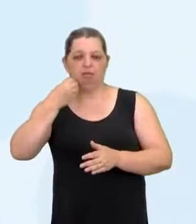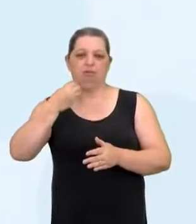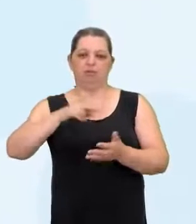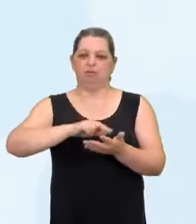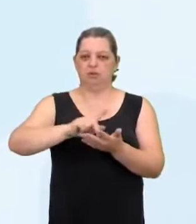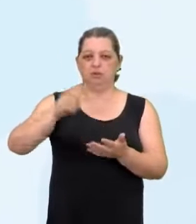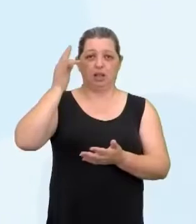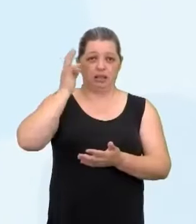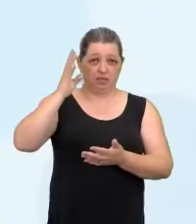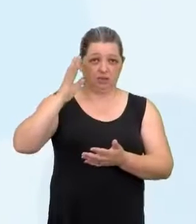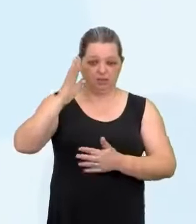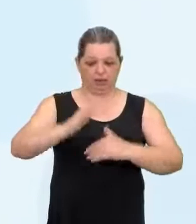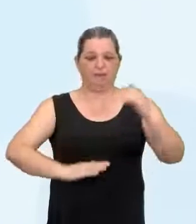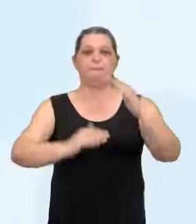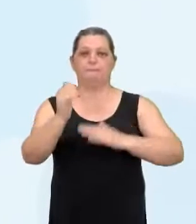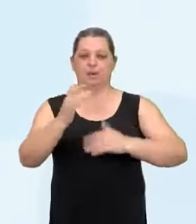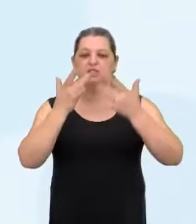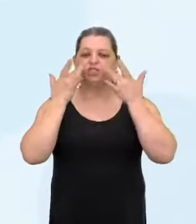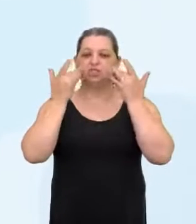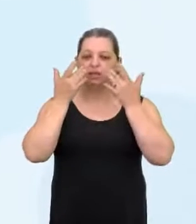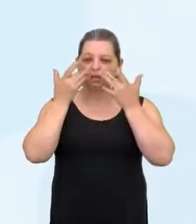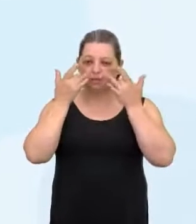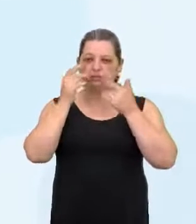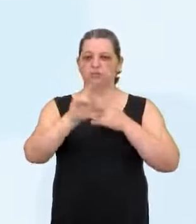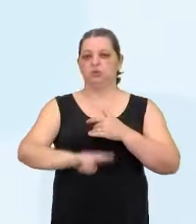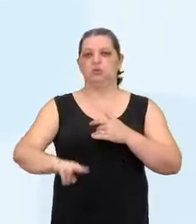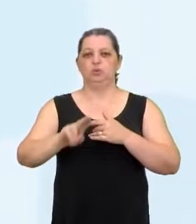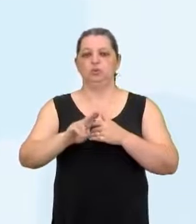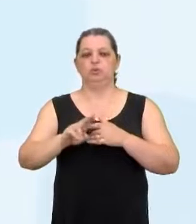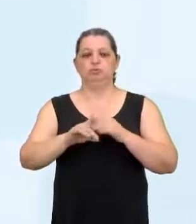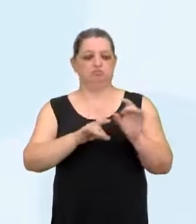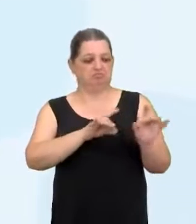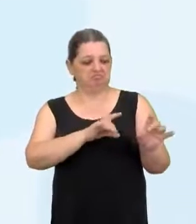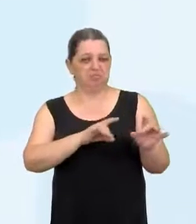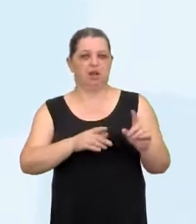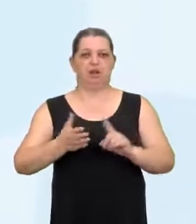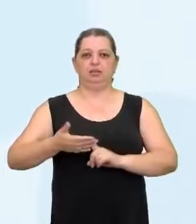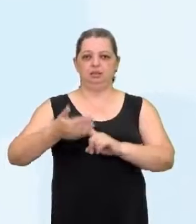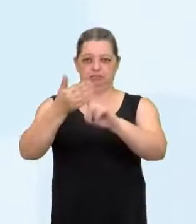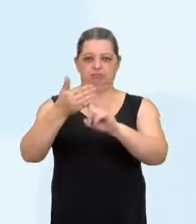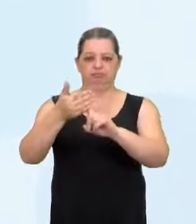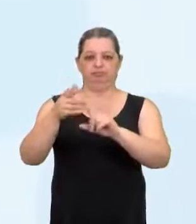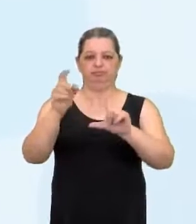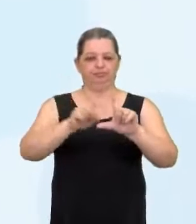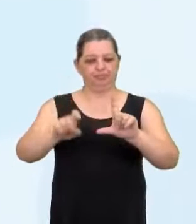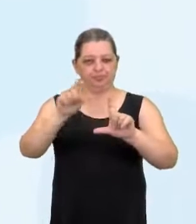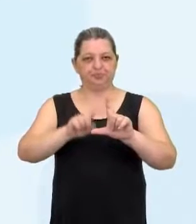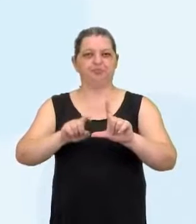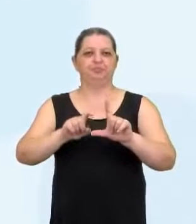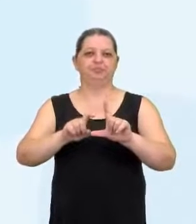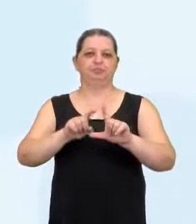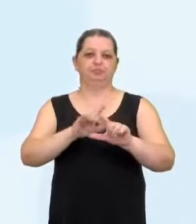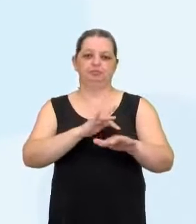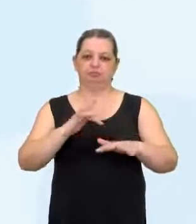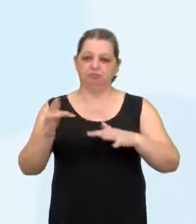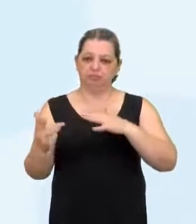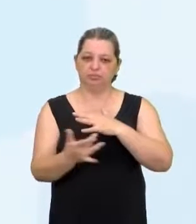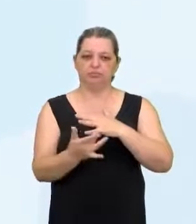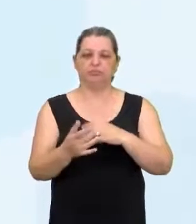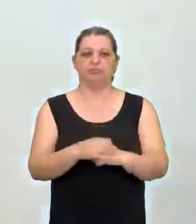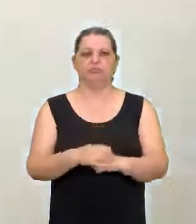nas teorias como nas práticas teatrais e utilização de recursos tecnológicos, ferramentas digitais, como disse aqui